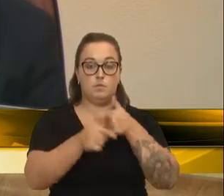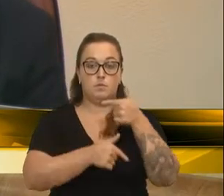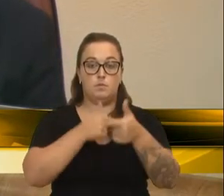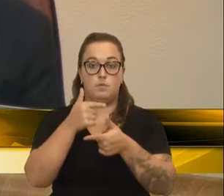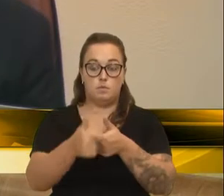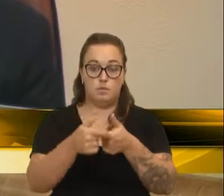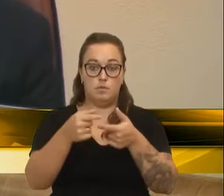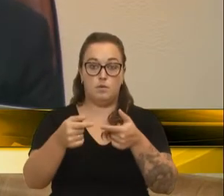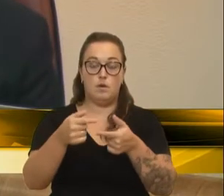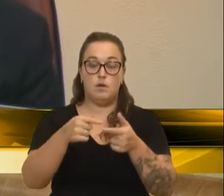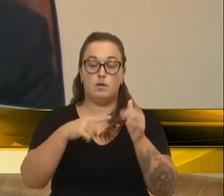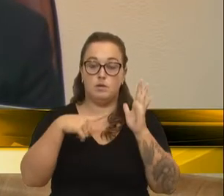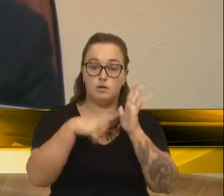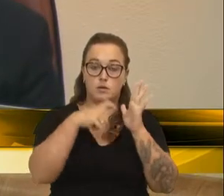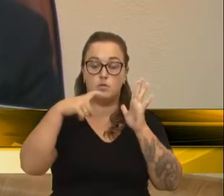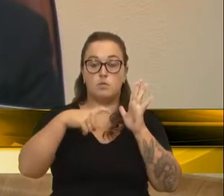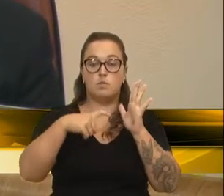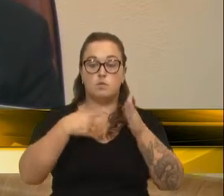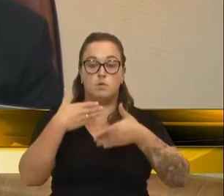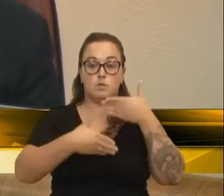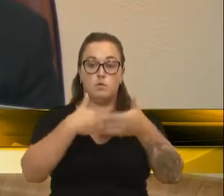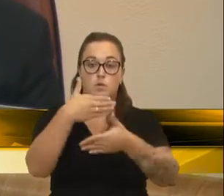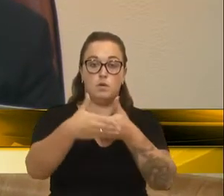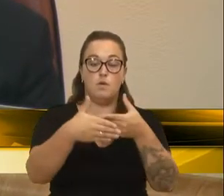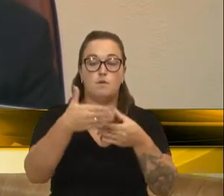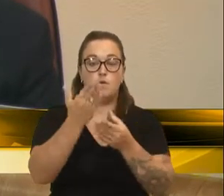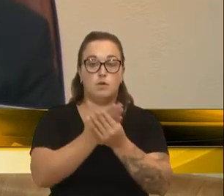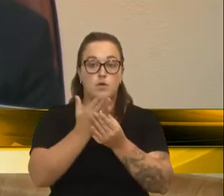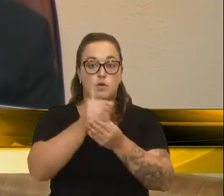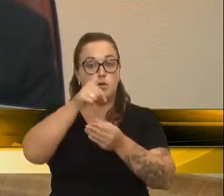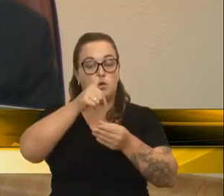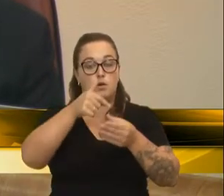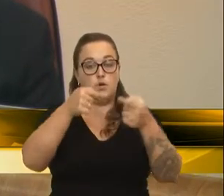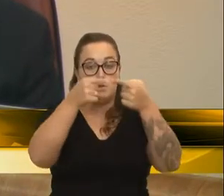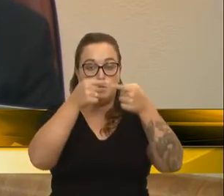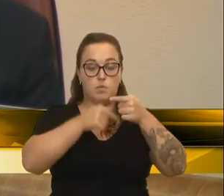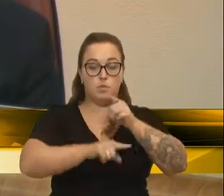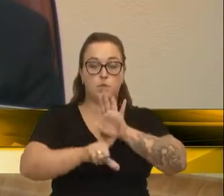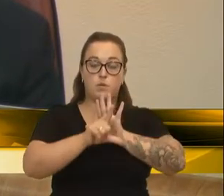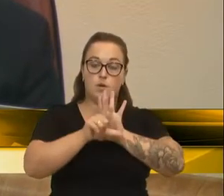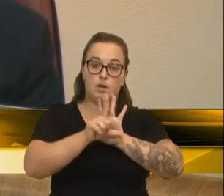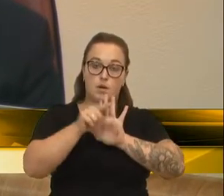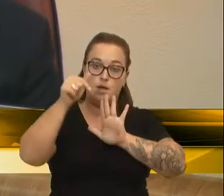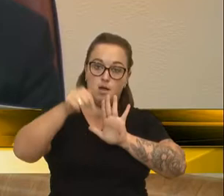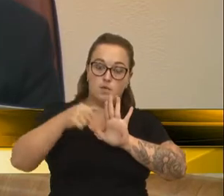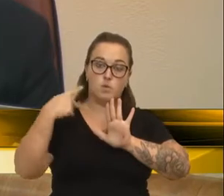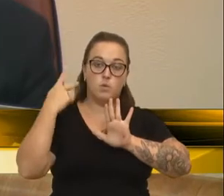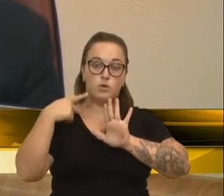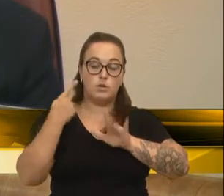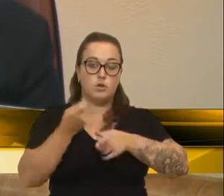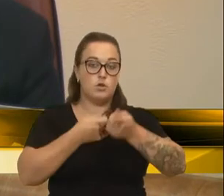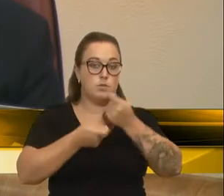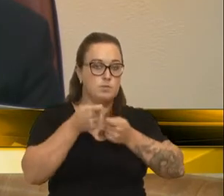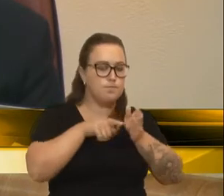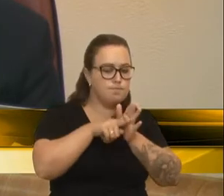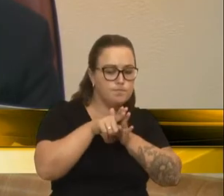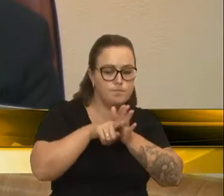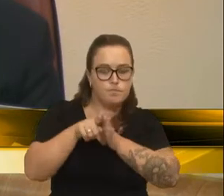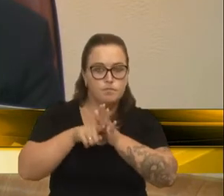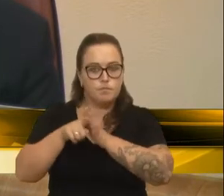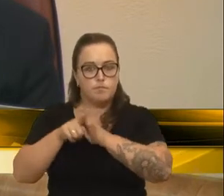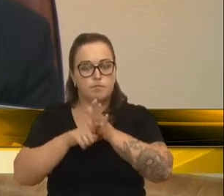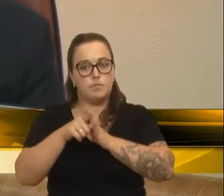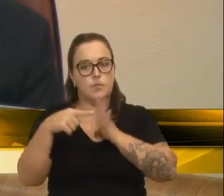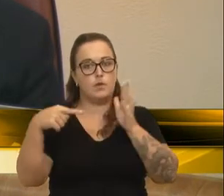esta denúncia e a tramitação nos moldes legais, instaurando-se procedimento político-administrativo investigatório da conduta do